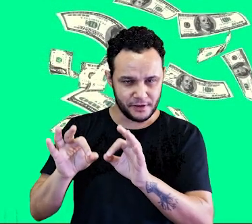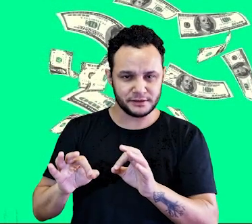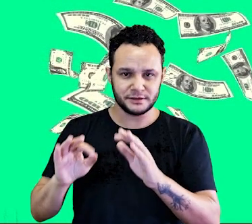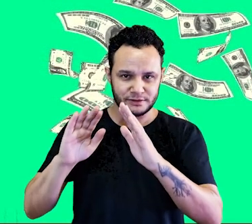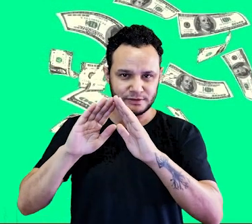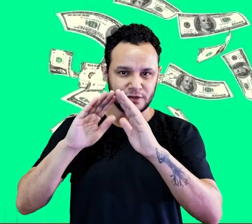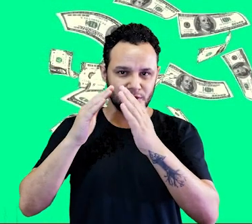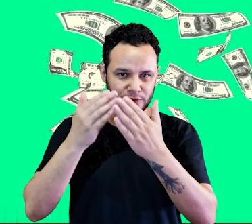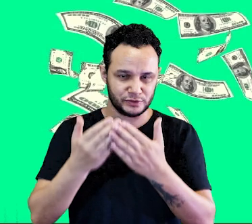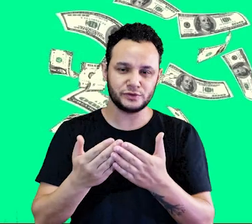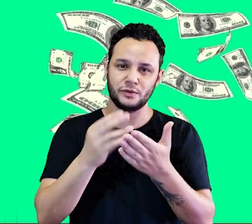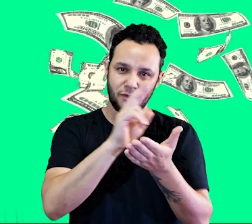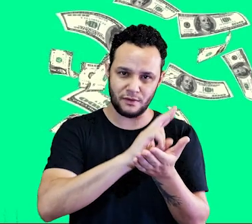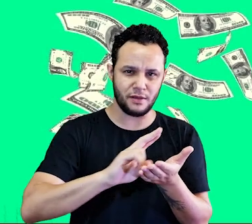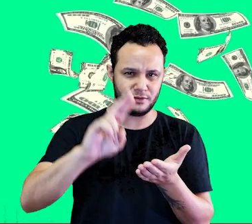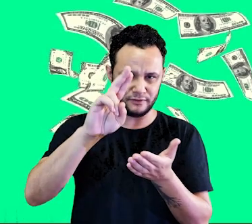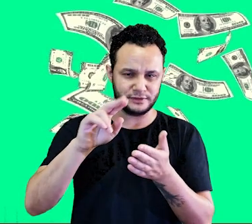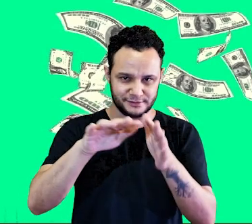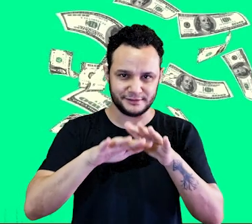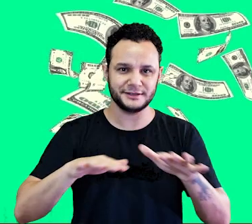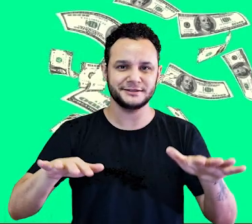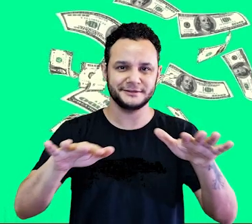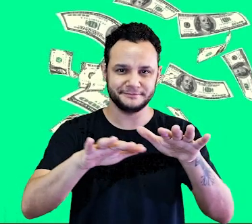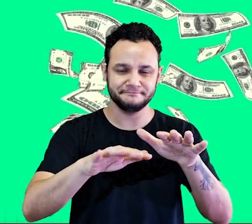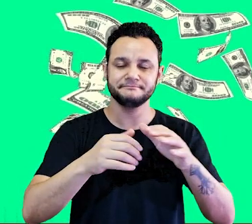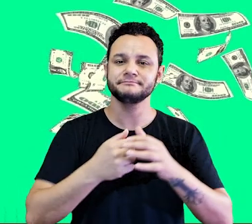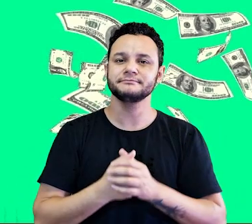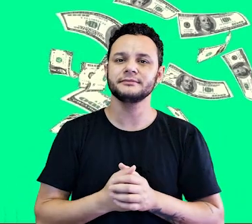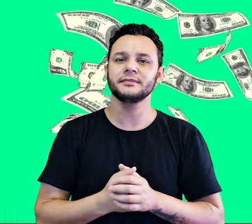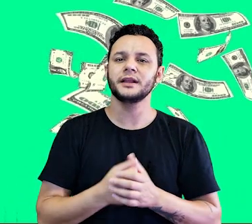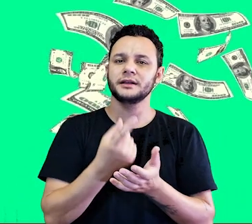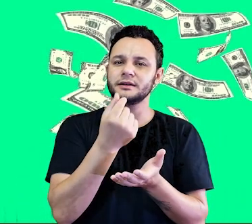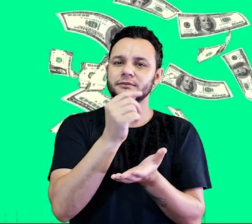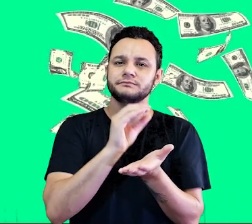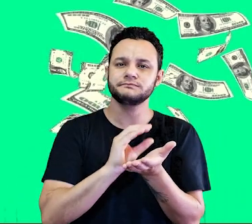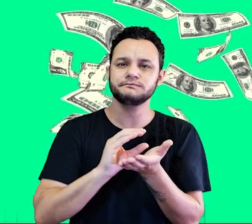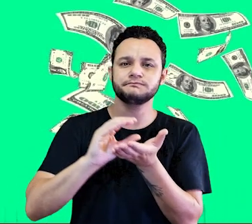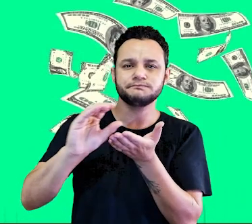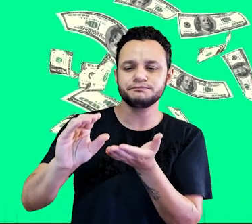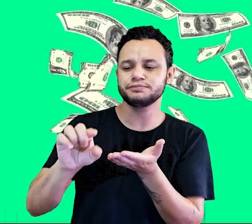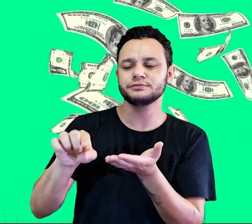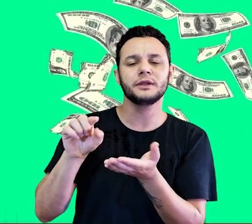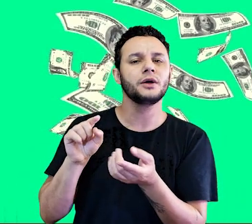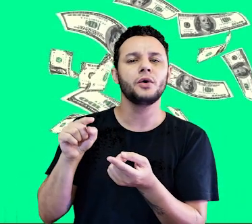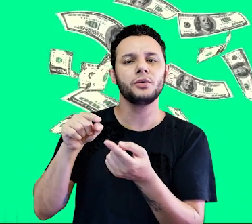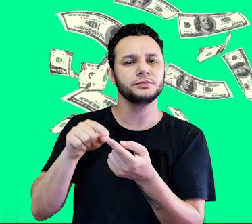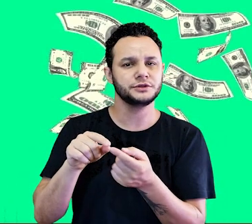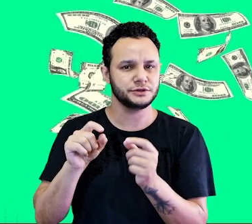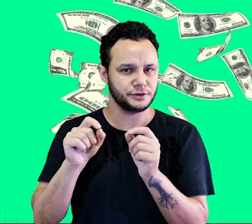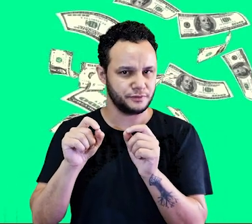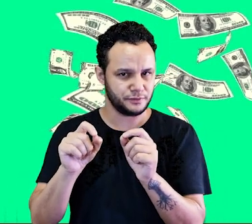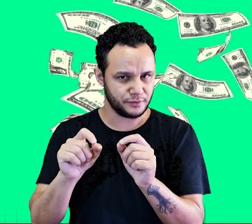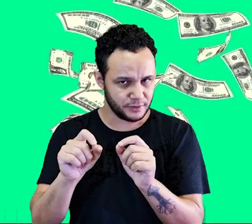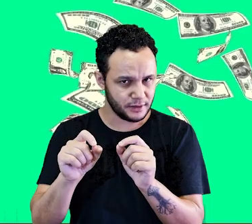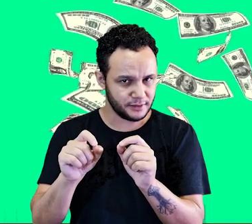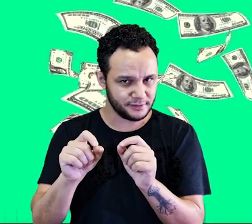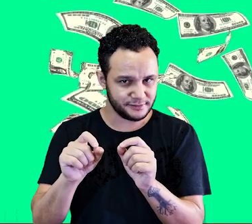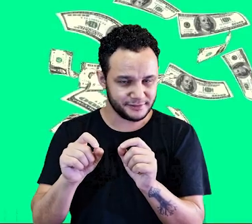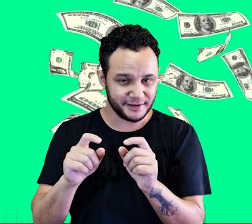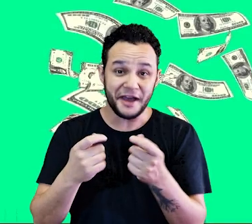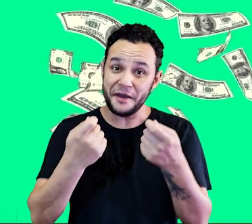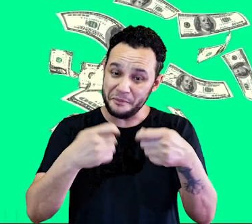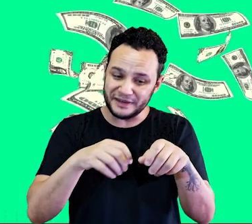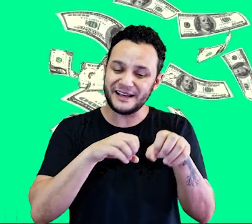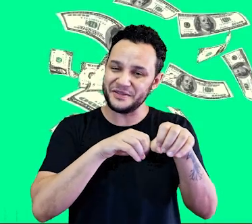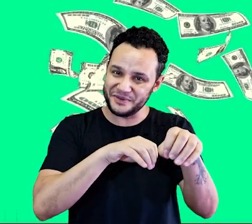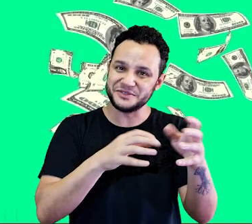as instituições públicas, né, e as federais também. O objetivo, né, do financiamento da educação, gente, obviamente não